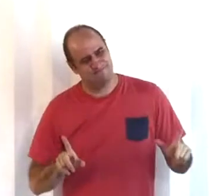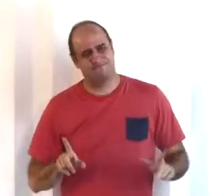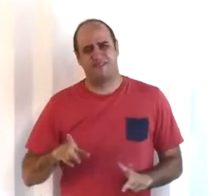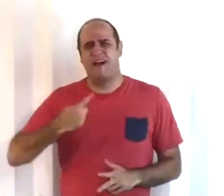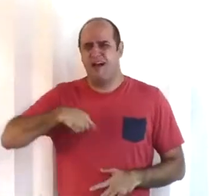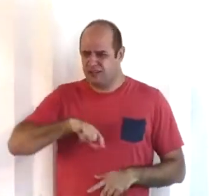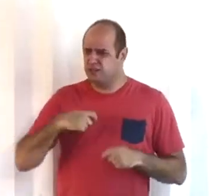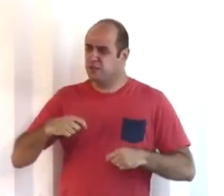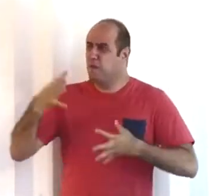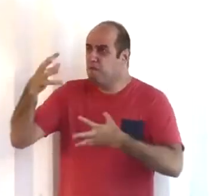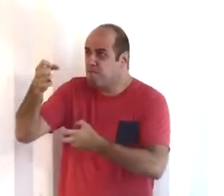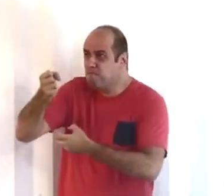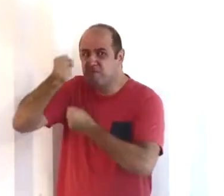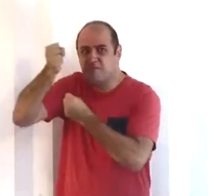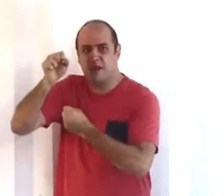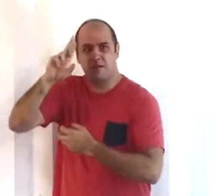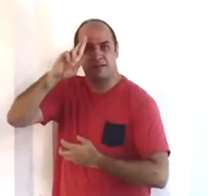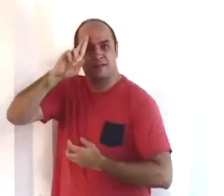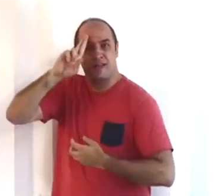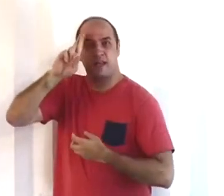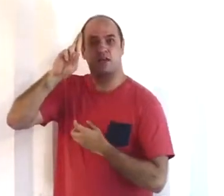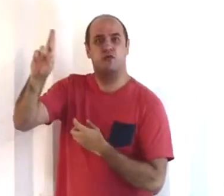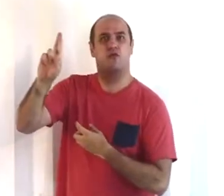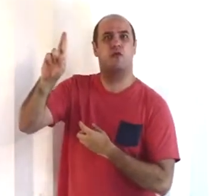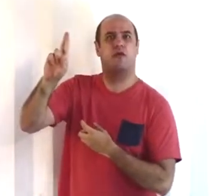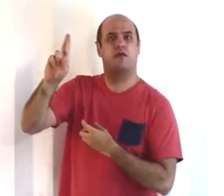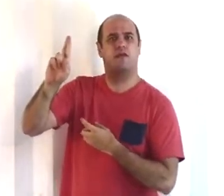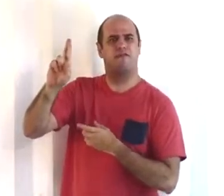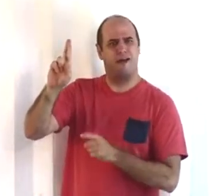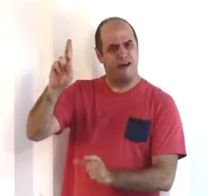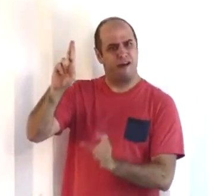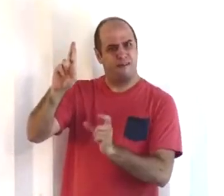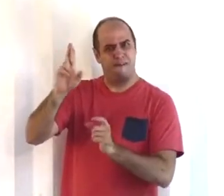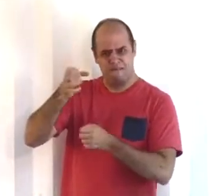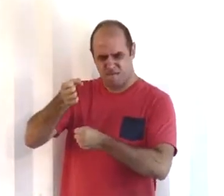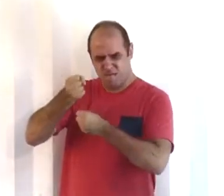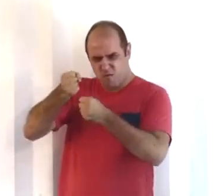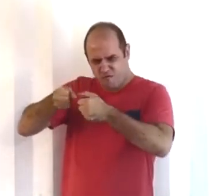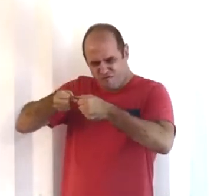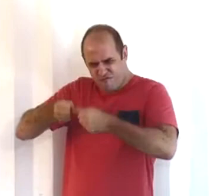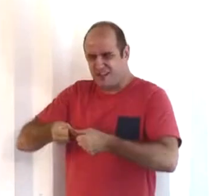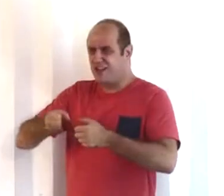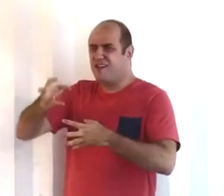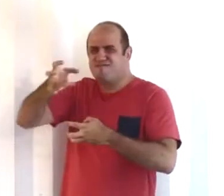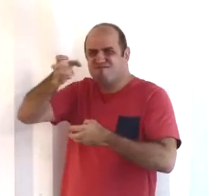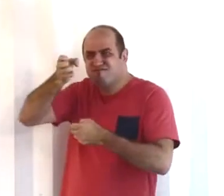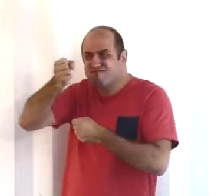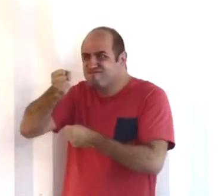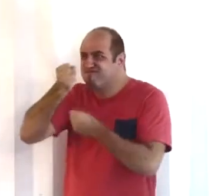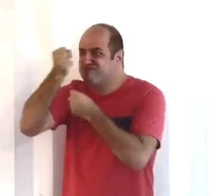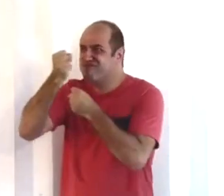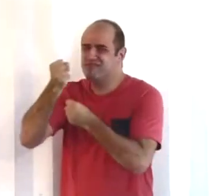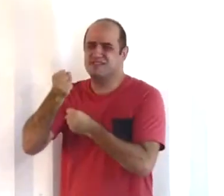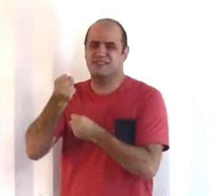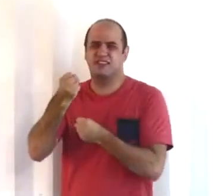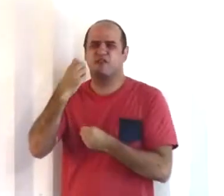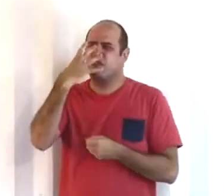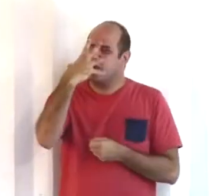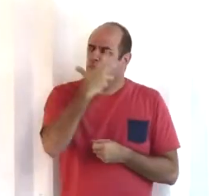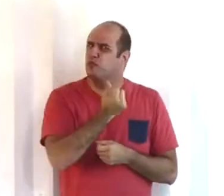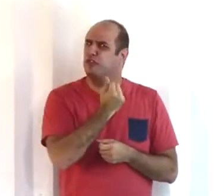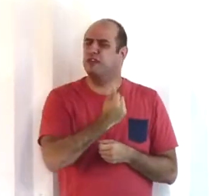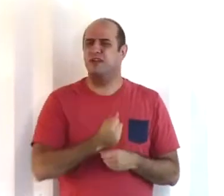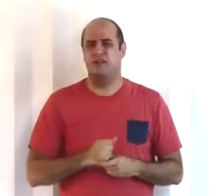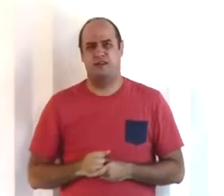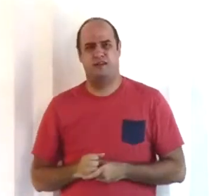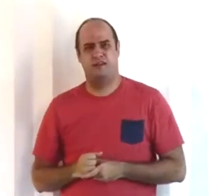no Senhor. Olha, essa expressão permanecer, ela está na carta de Paulo aos Filipenses, em outras passagens também.